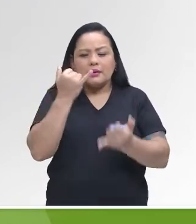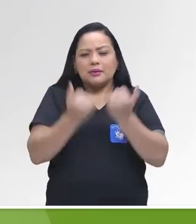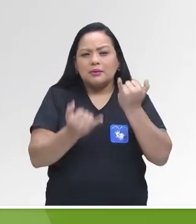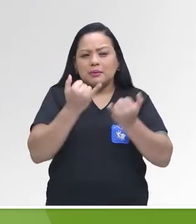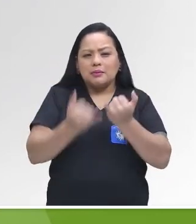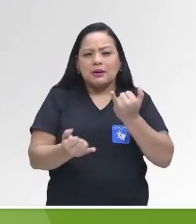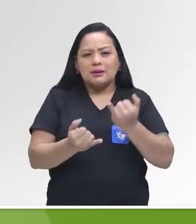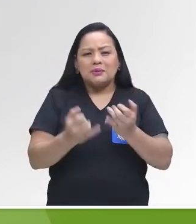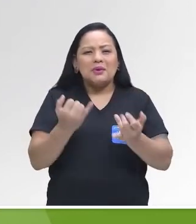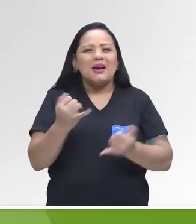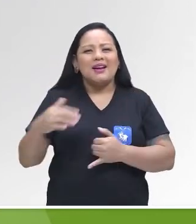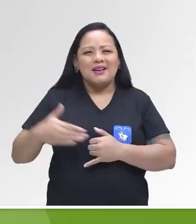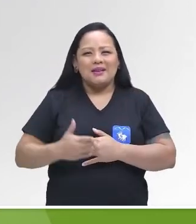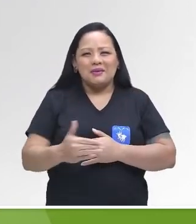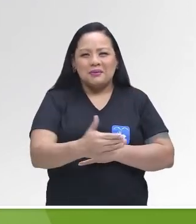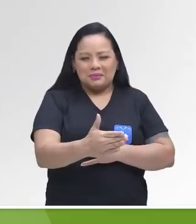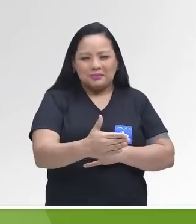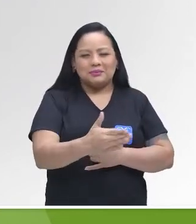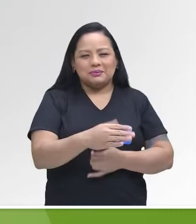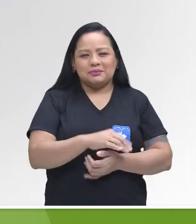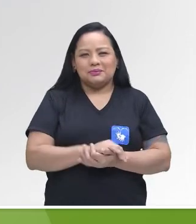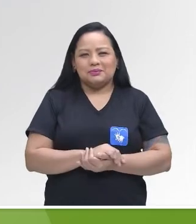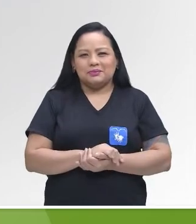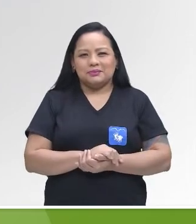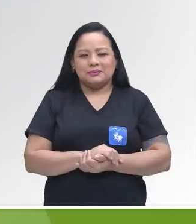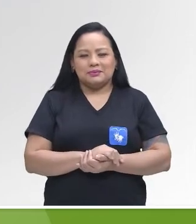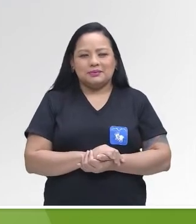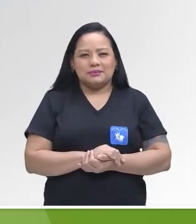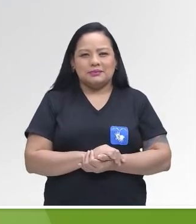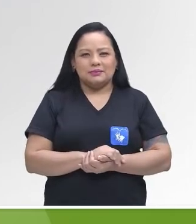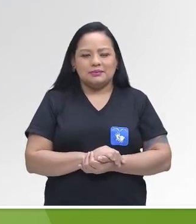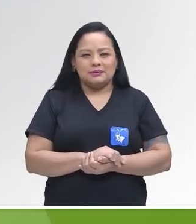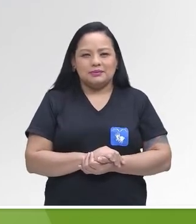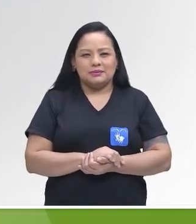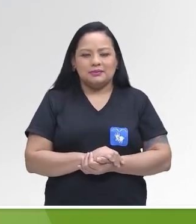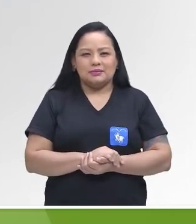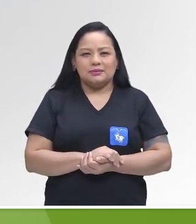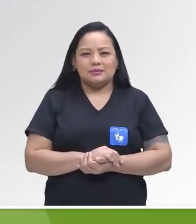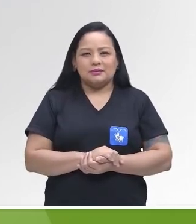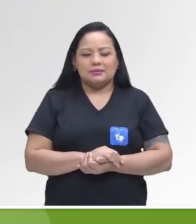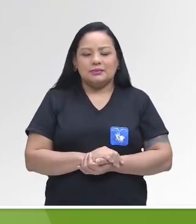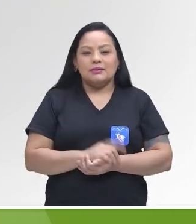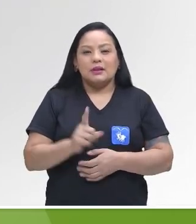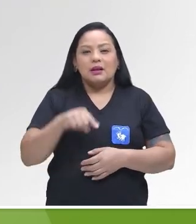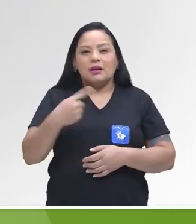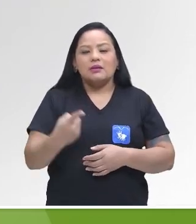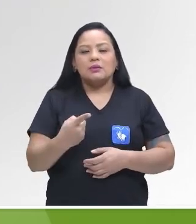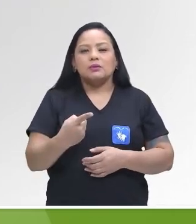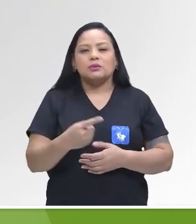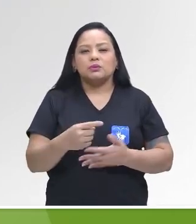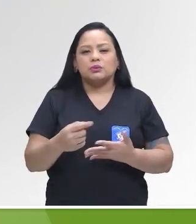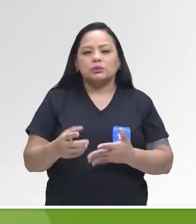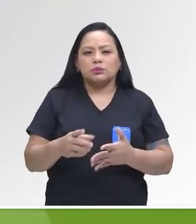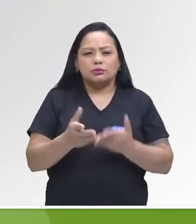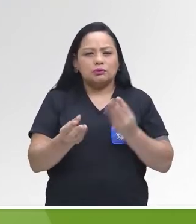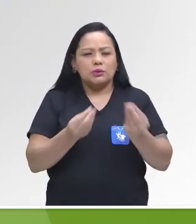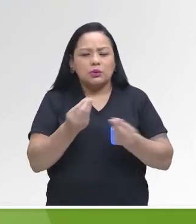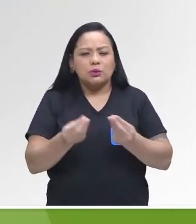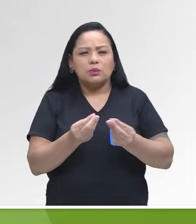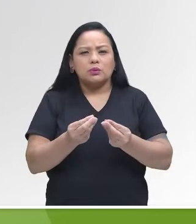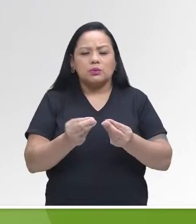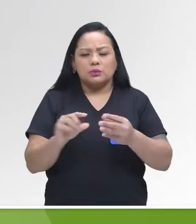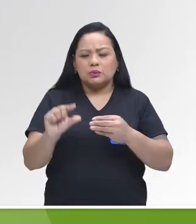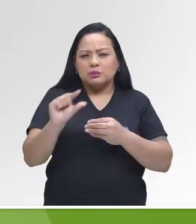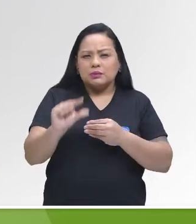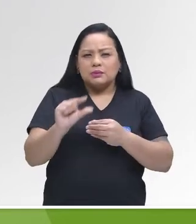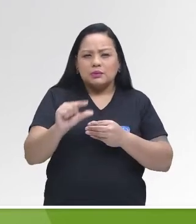parecidos com peixinhos, né? Parecidos com os alevinos, tá bom? E aí depois dessa fase de girino vai